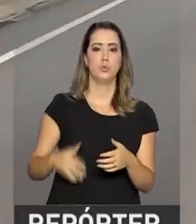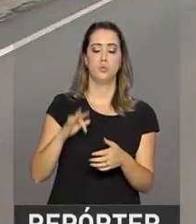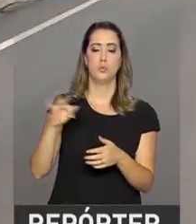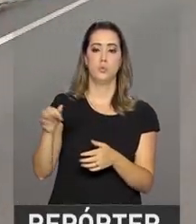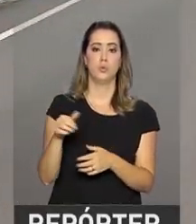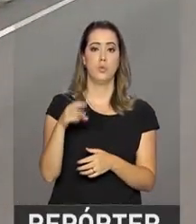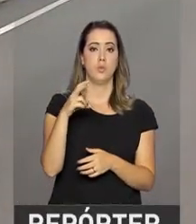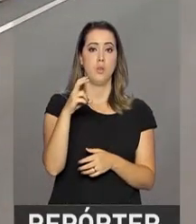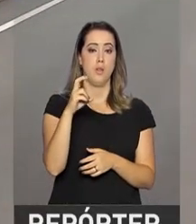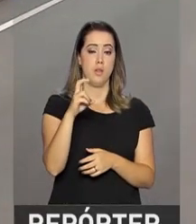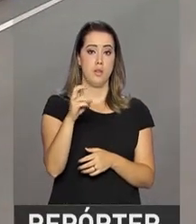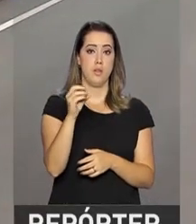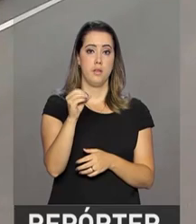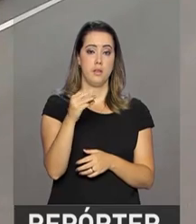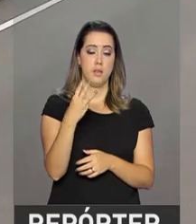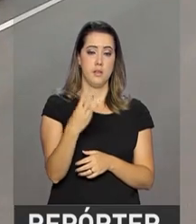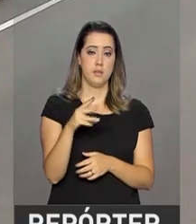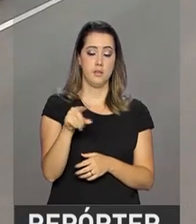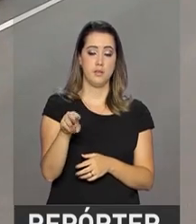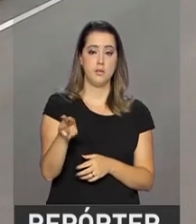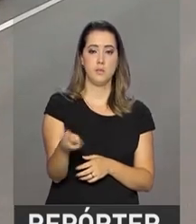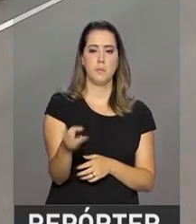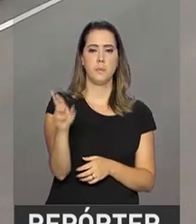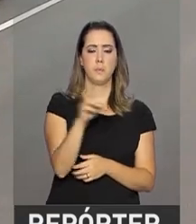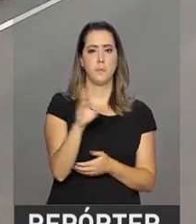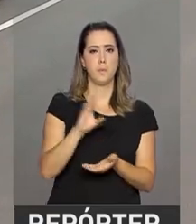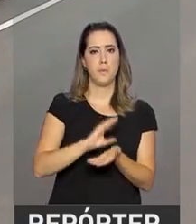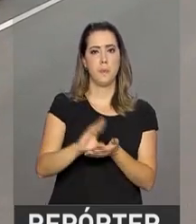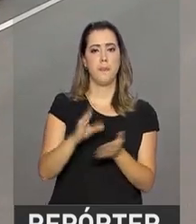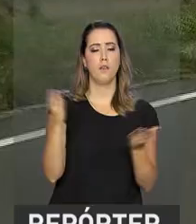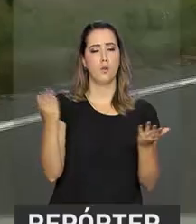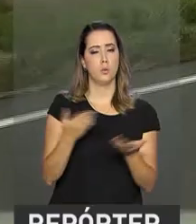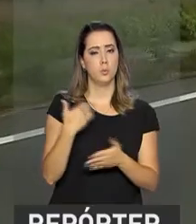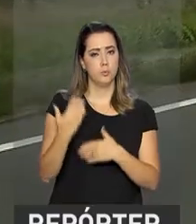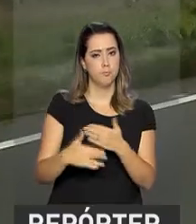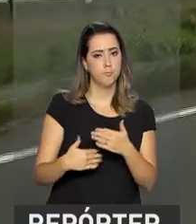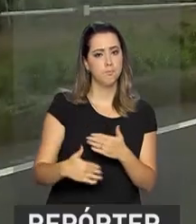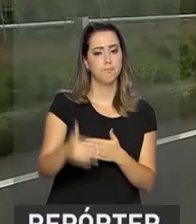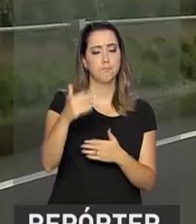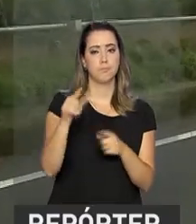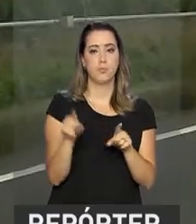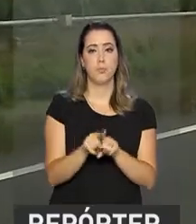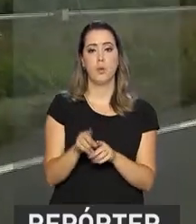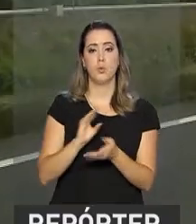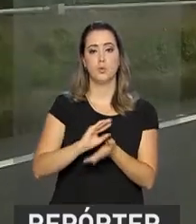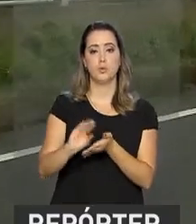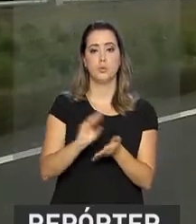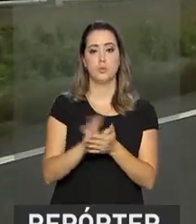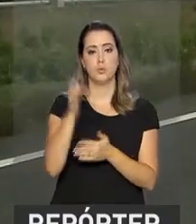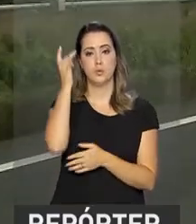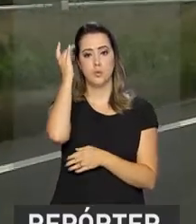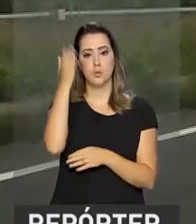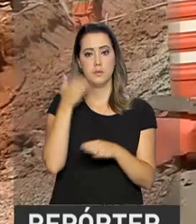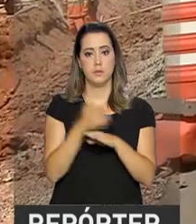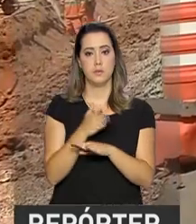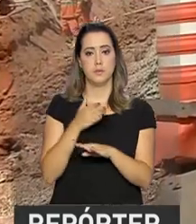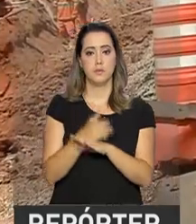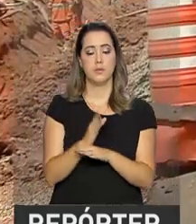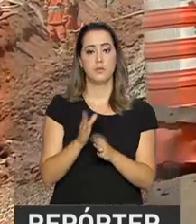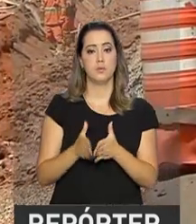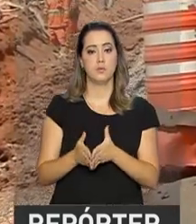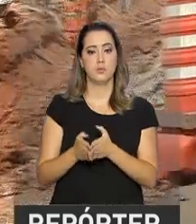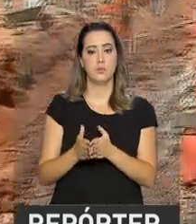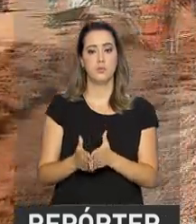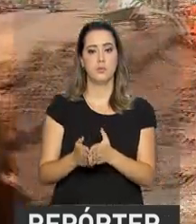503 milhões de reais por meio do programa Agora é Avançar. Investimento que vai facilitar o acesso ao porto de